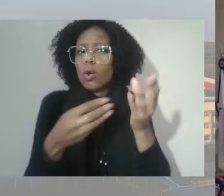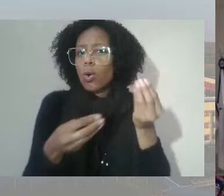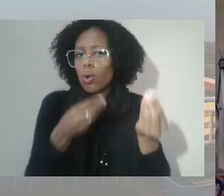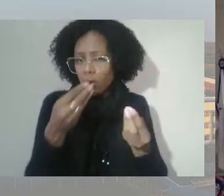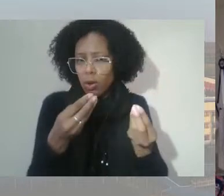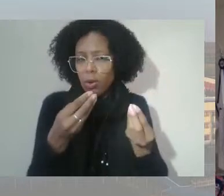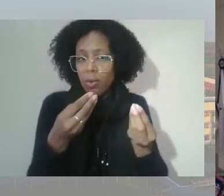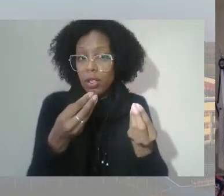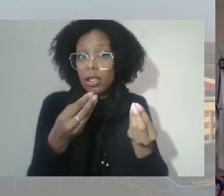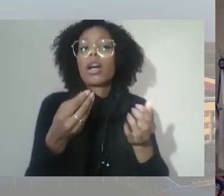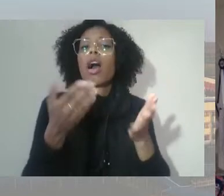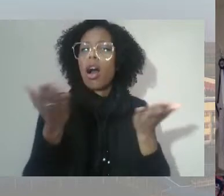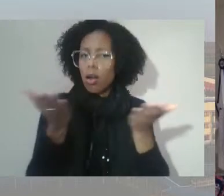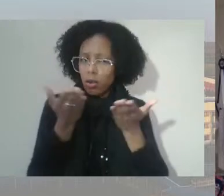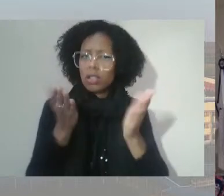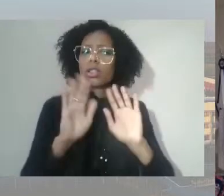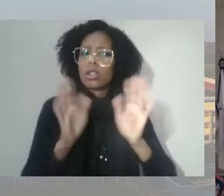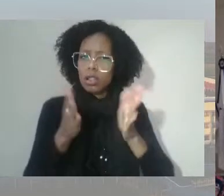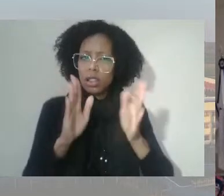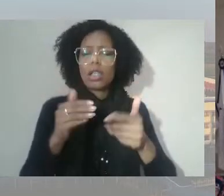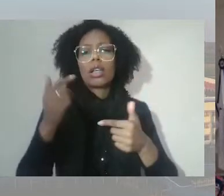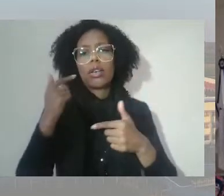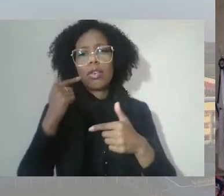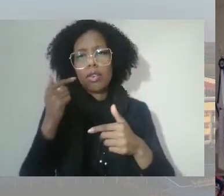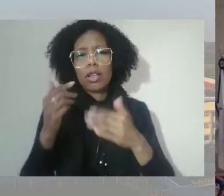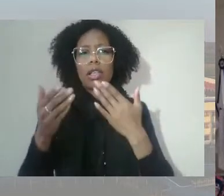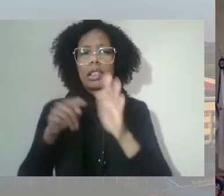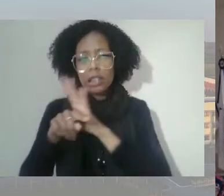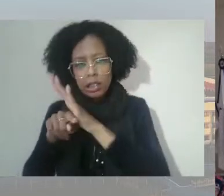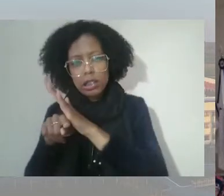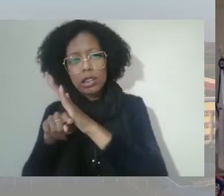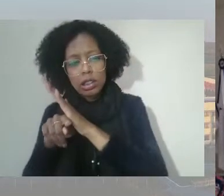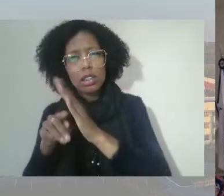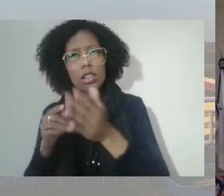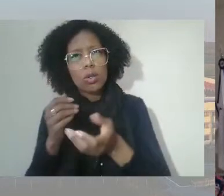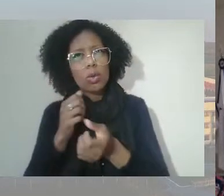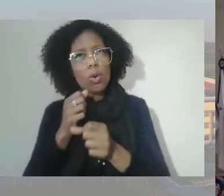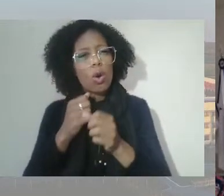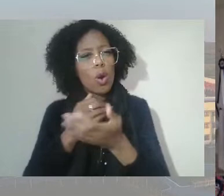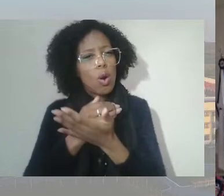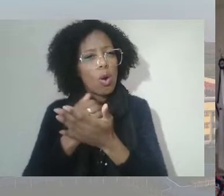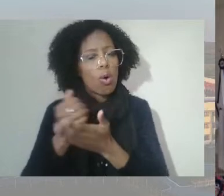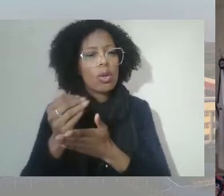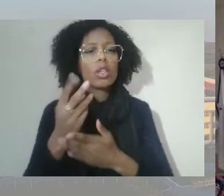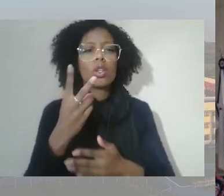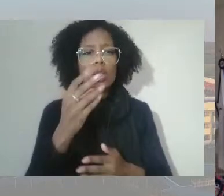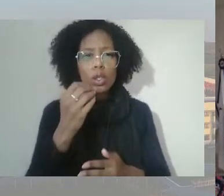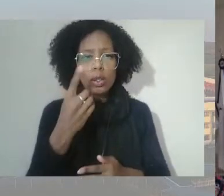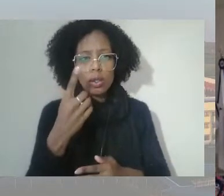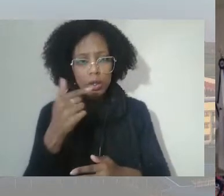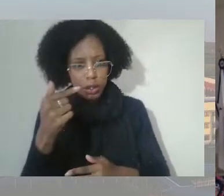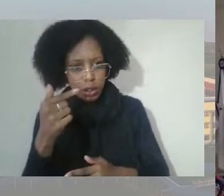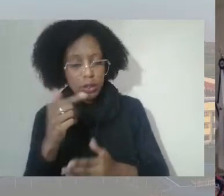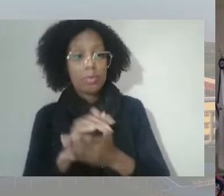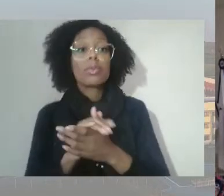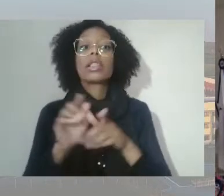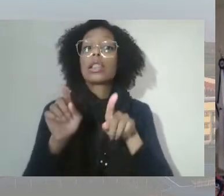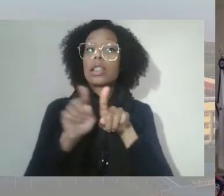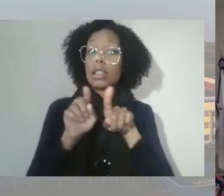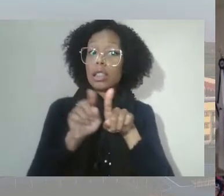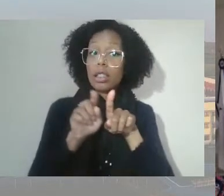estamos tratando para, em assembleia, para, desde 2017 não ocorre o encontro dos centros da Unipampa, e também